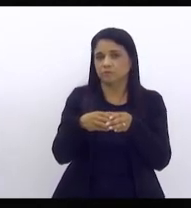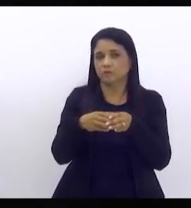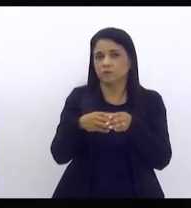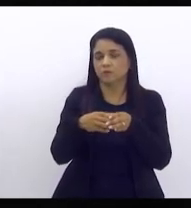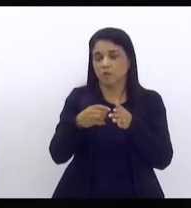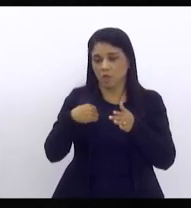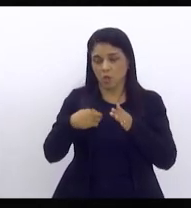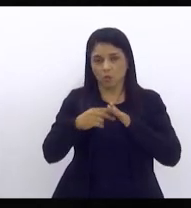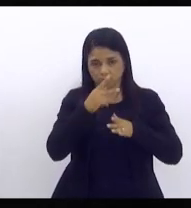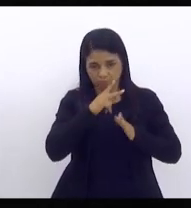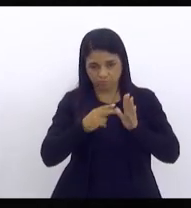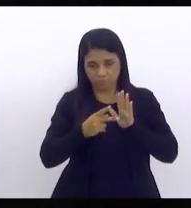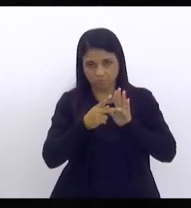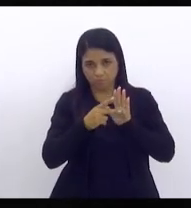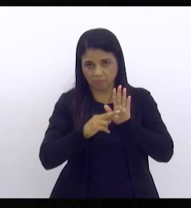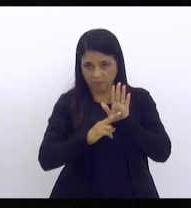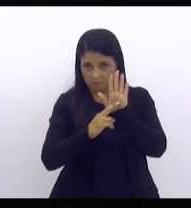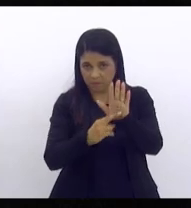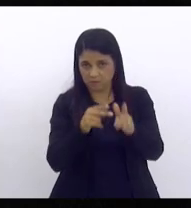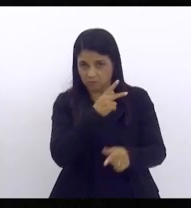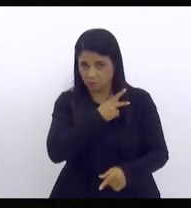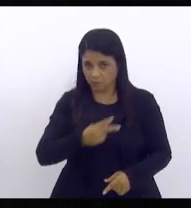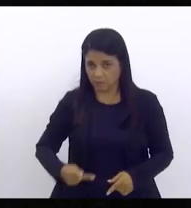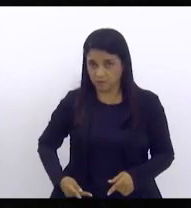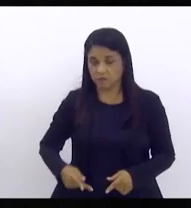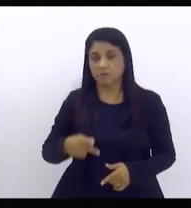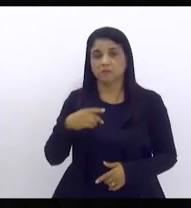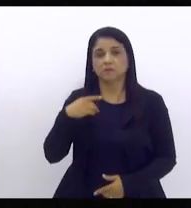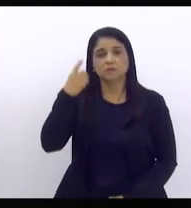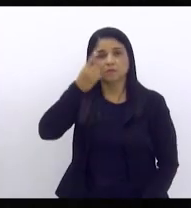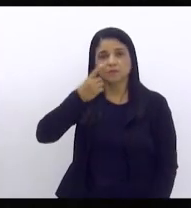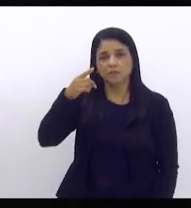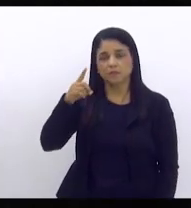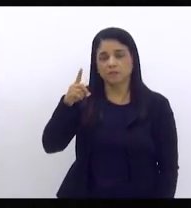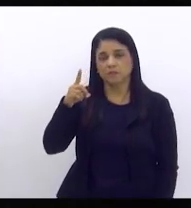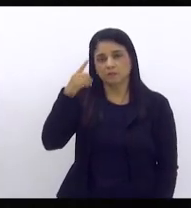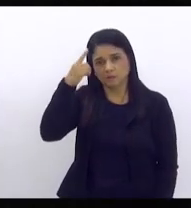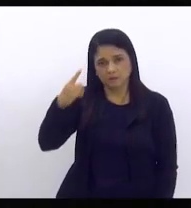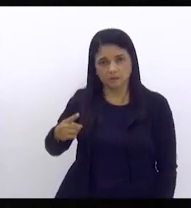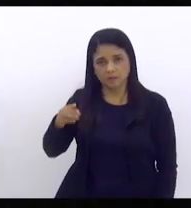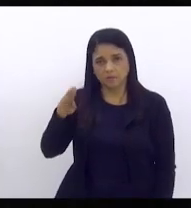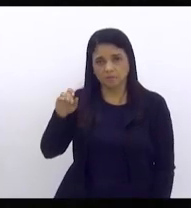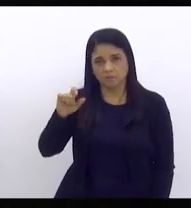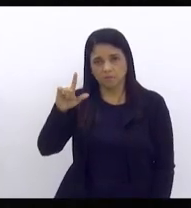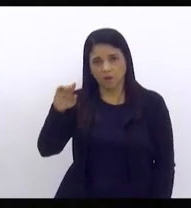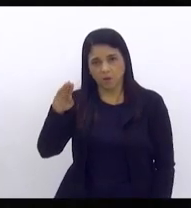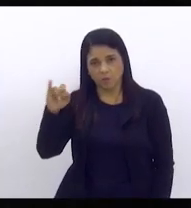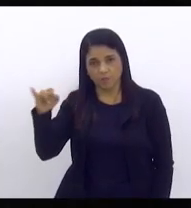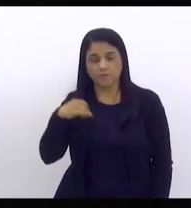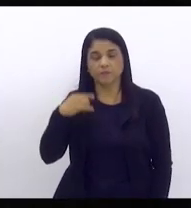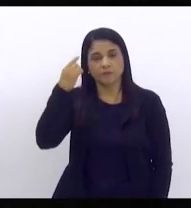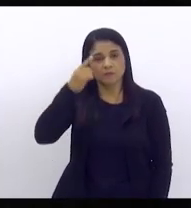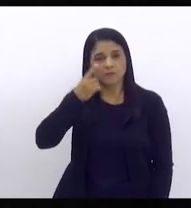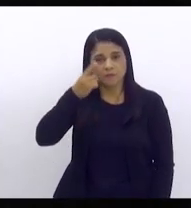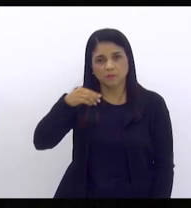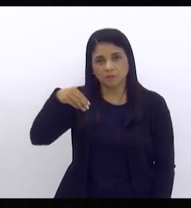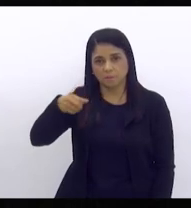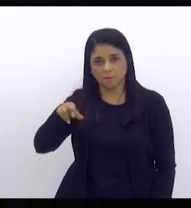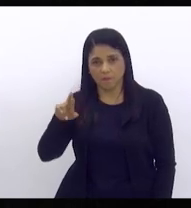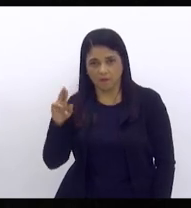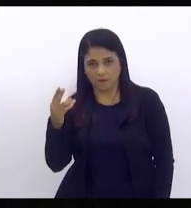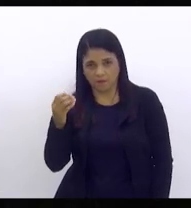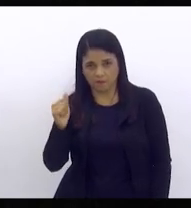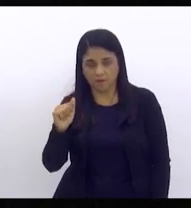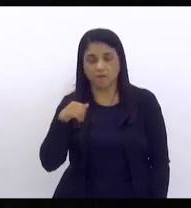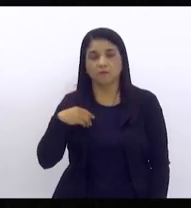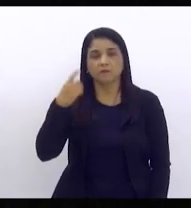de presidir, terá a deputada Dani Balbi, que terá a deputada Marta Rocha, que terá o deputado